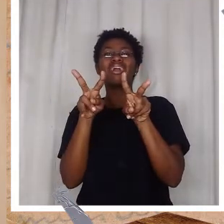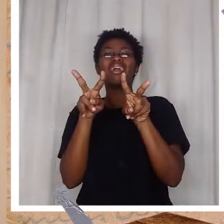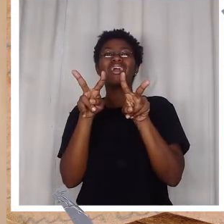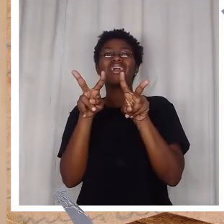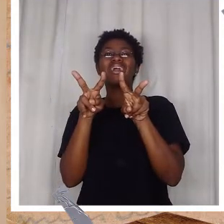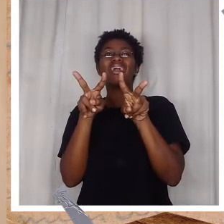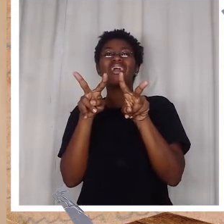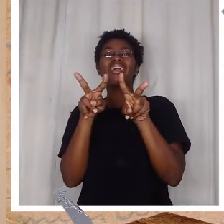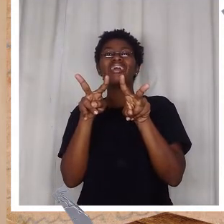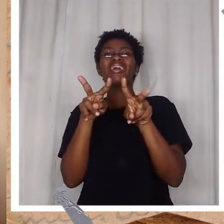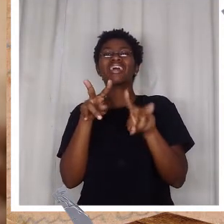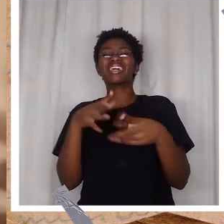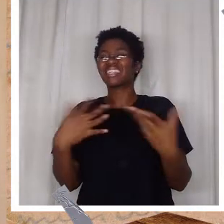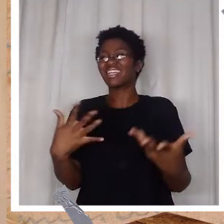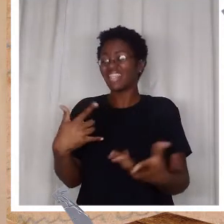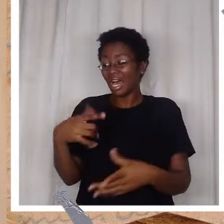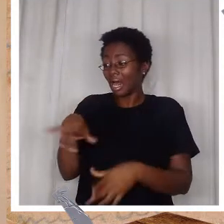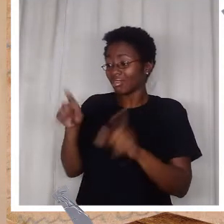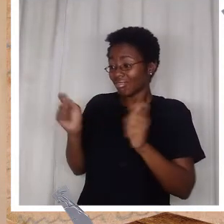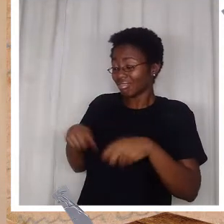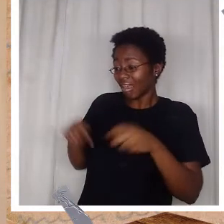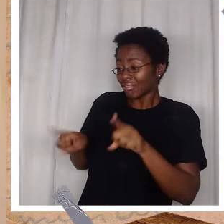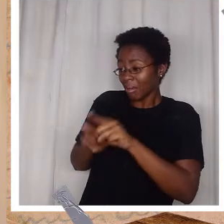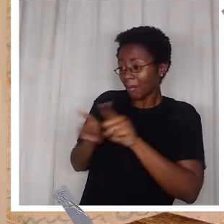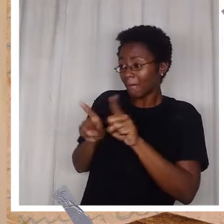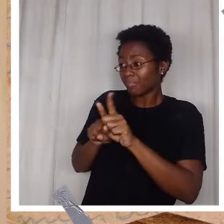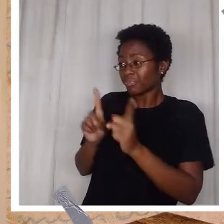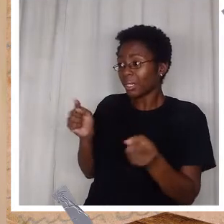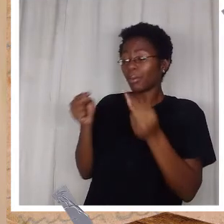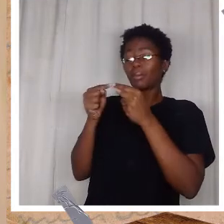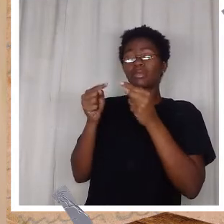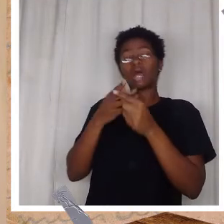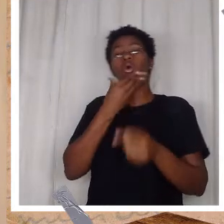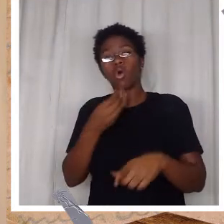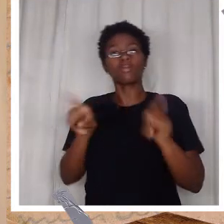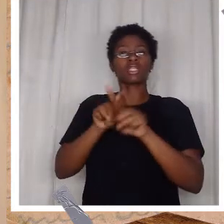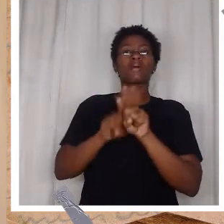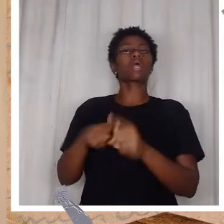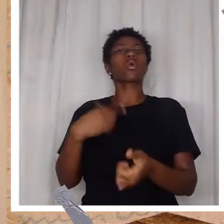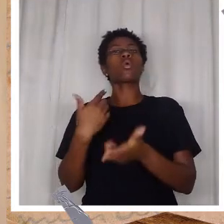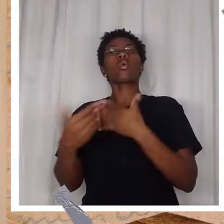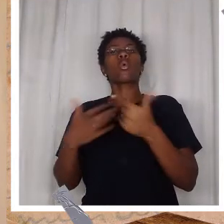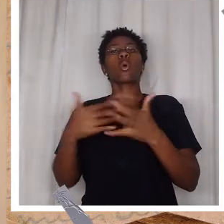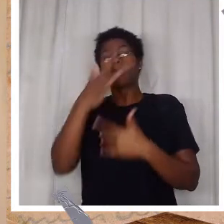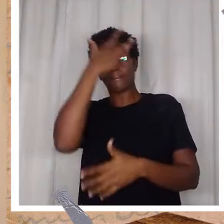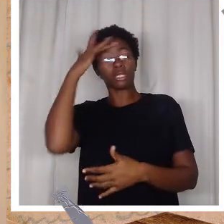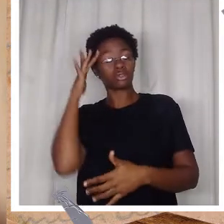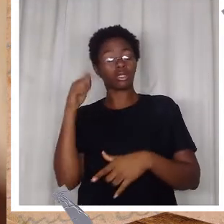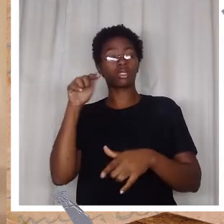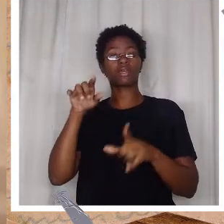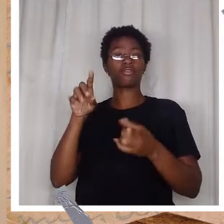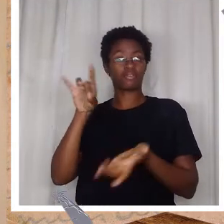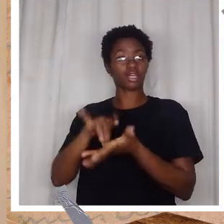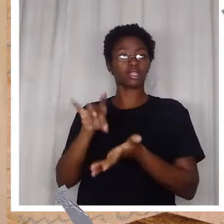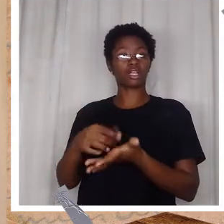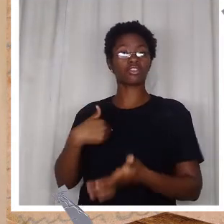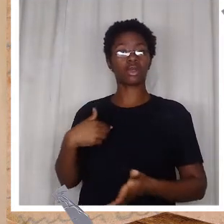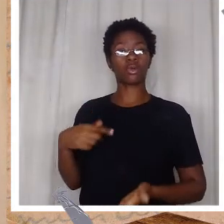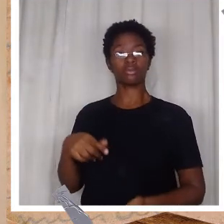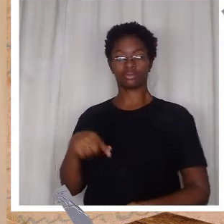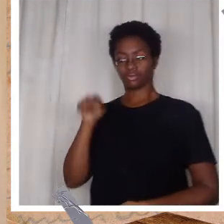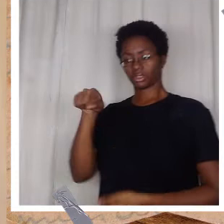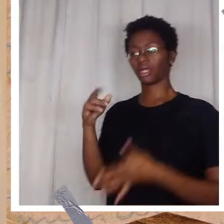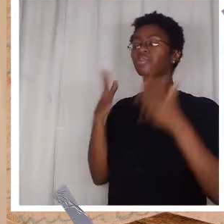um homem também. Ela serve para construir pessoas. Então, na verdade, eu, quando represento